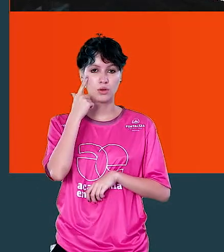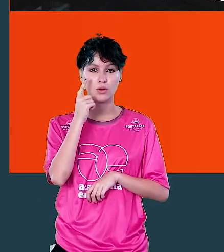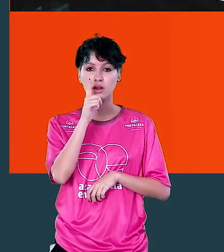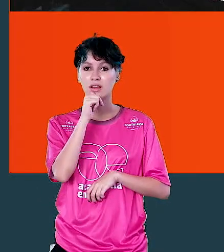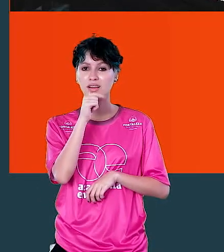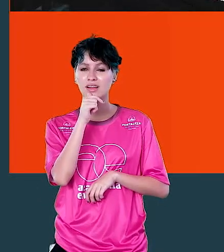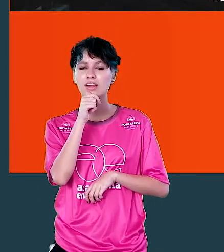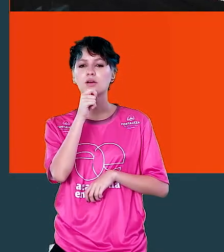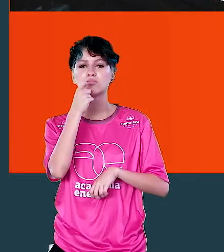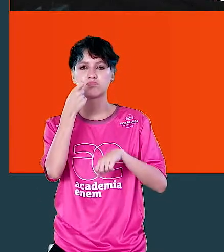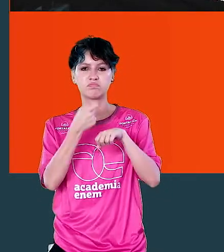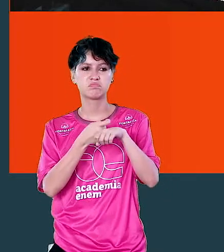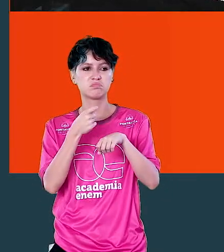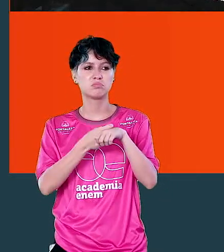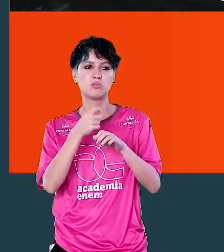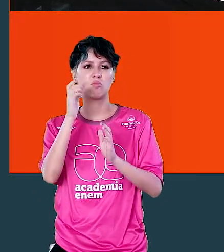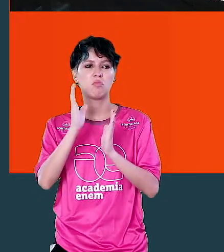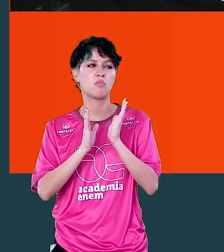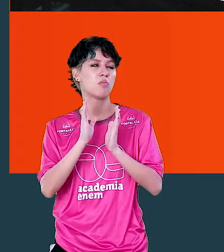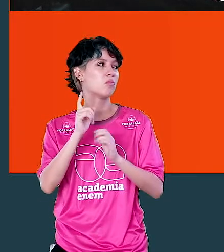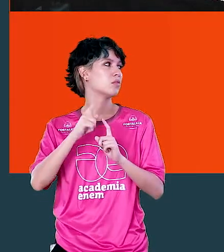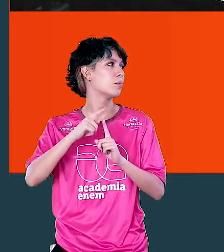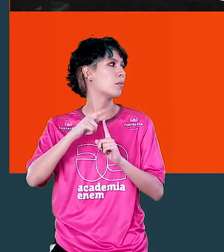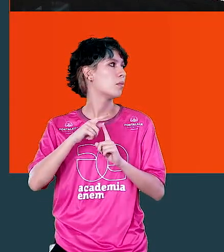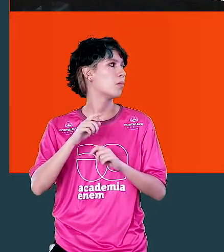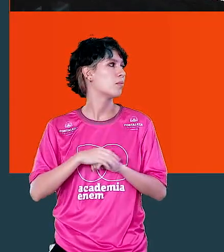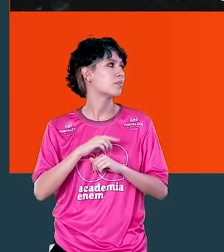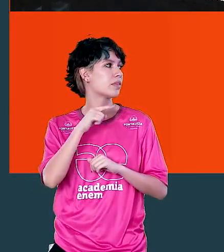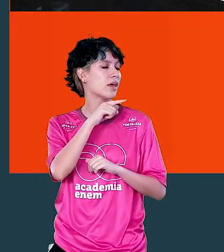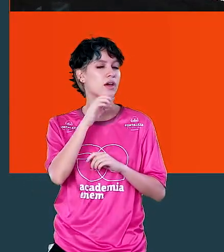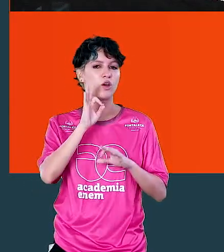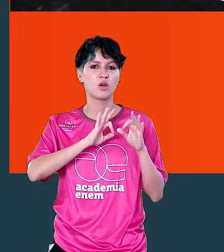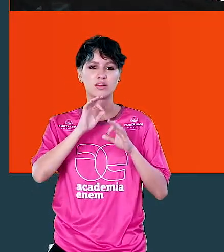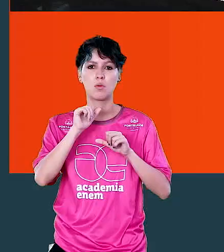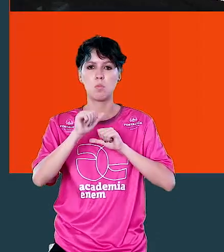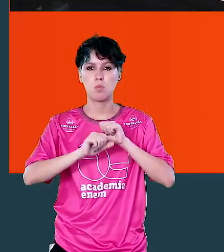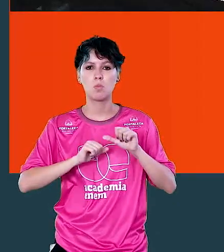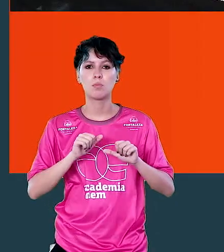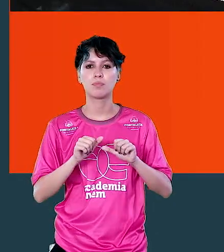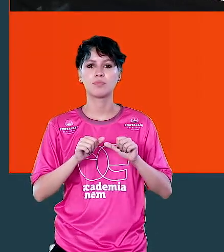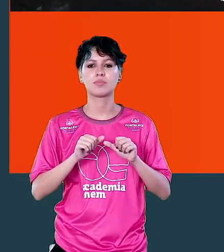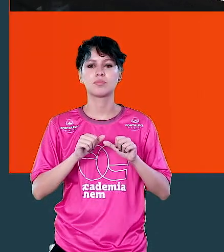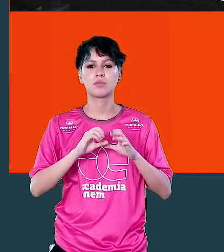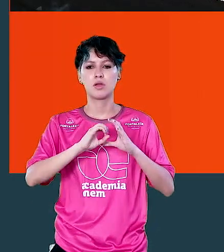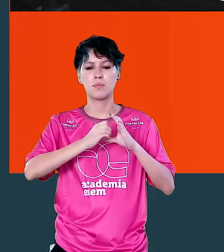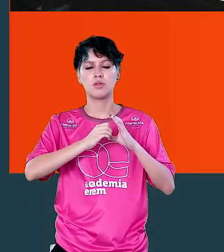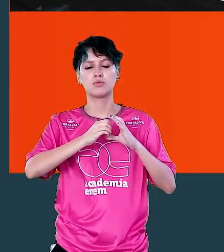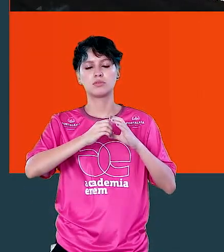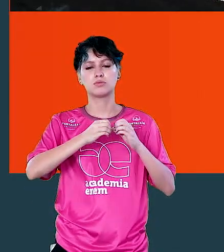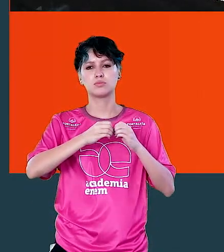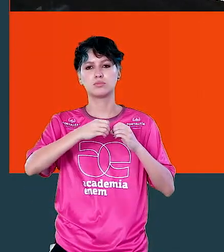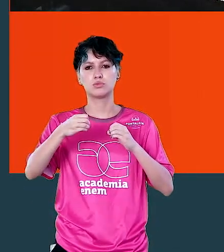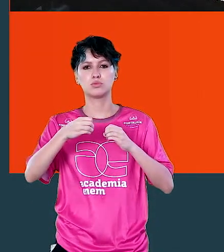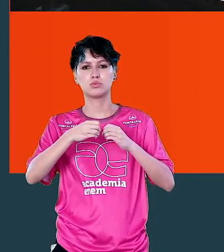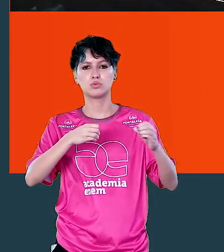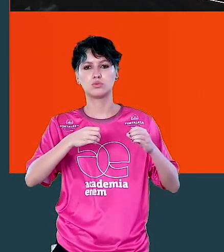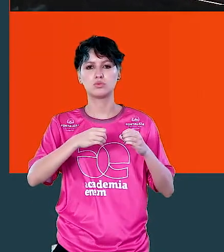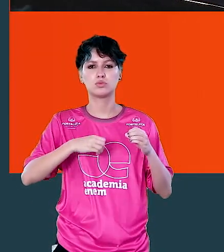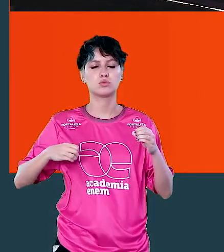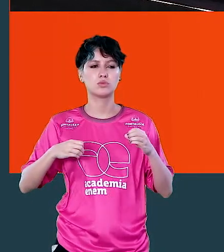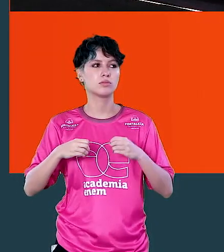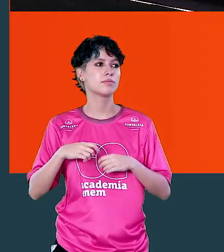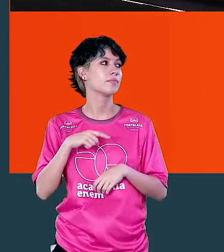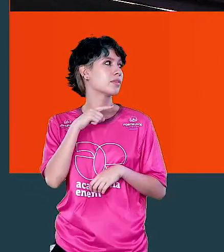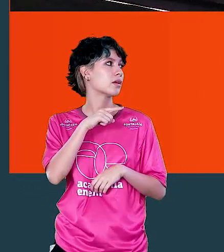sólido. Ela se reorganiza. Presta atenção. Moléculas afastadas, moléculas estão mais